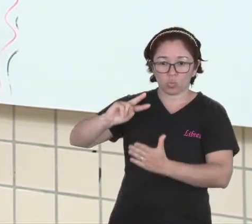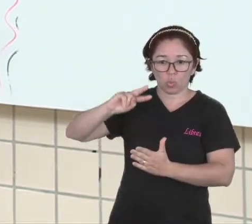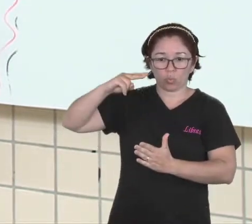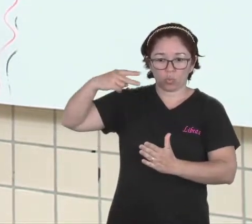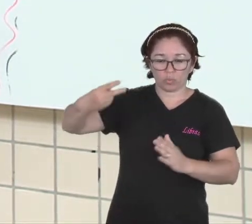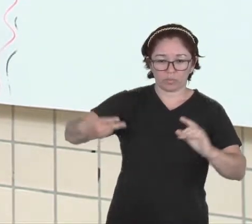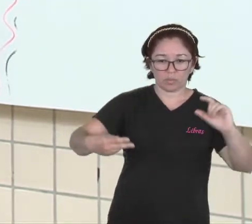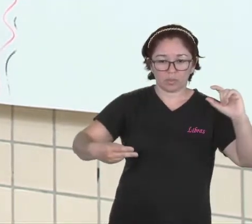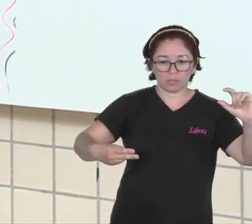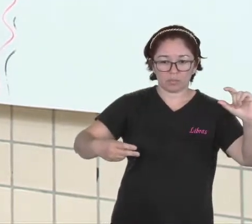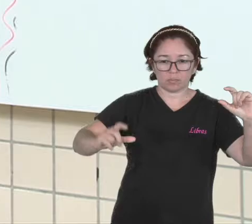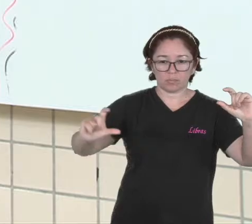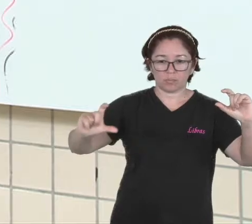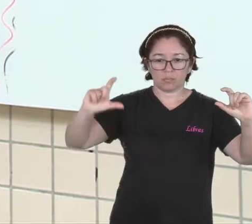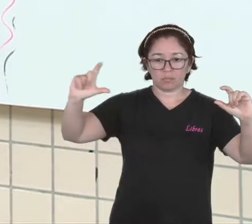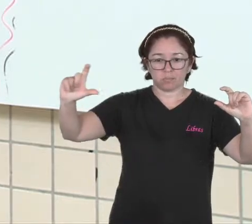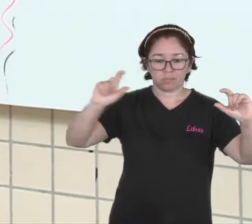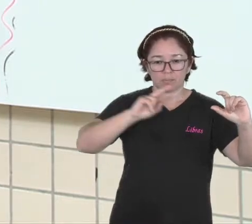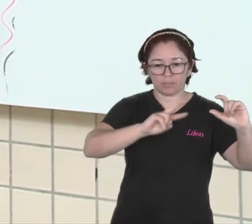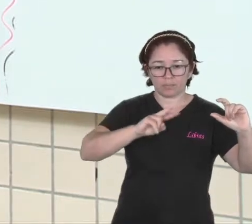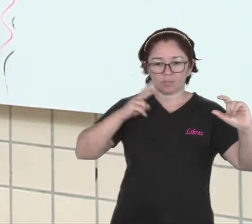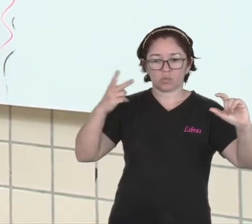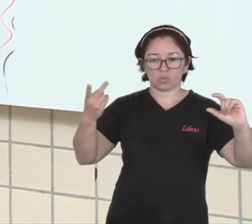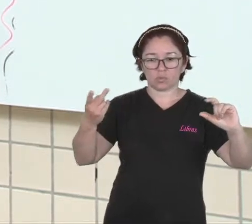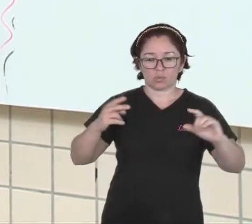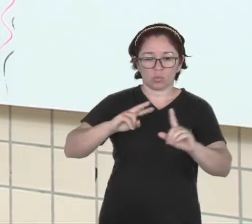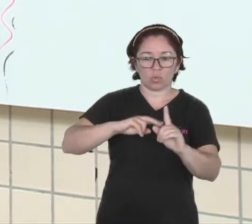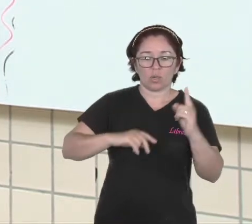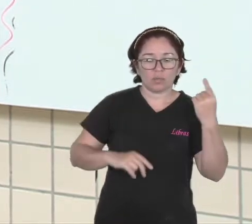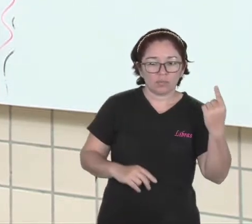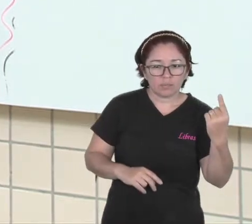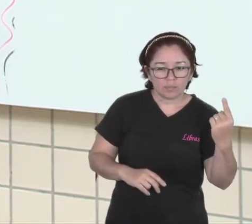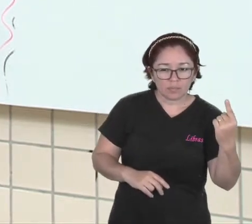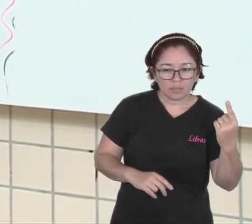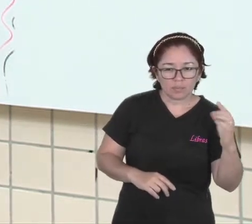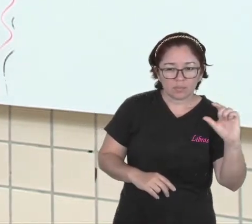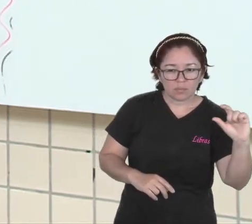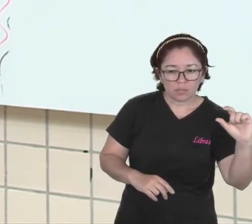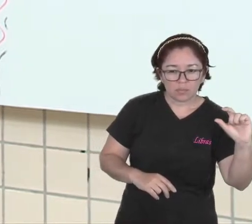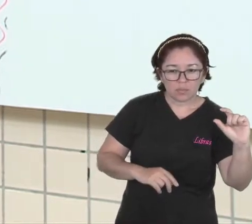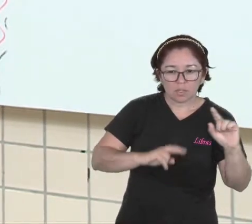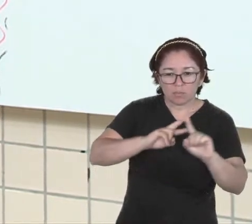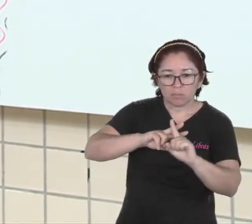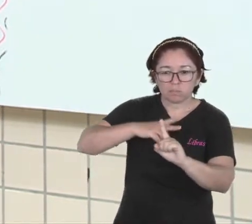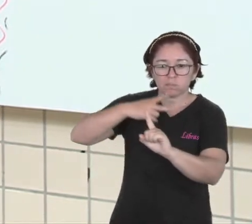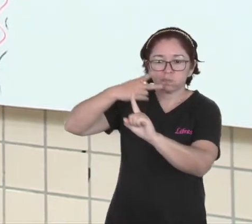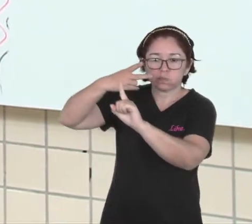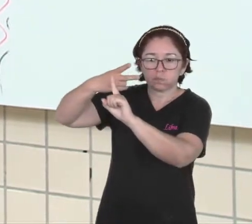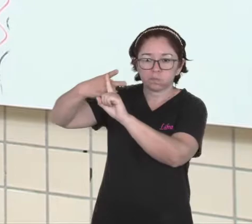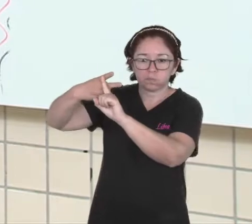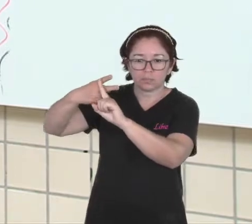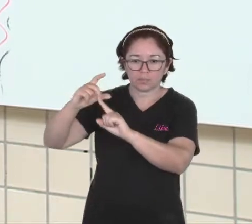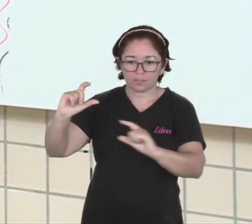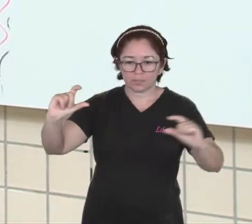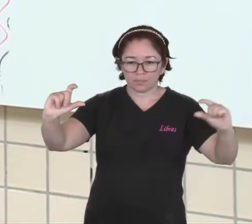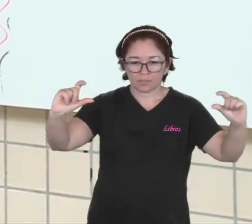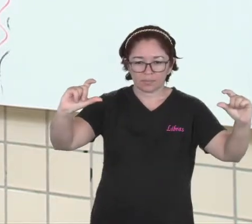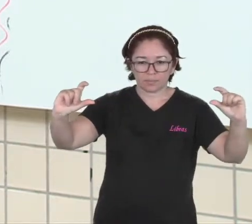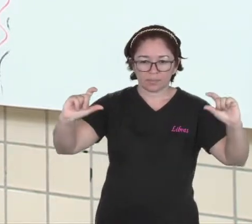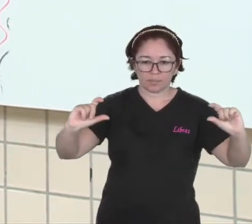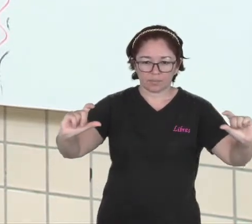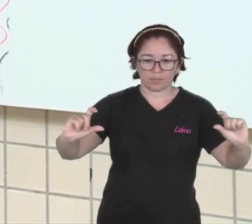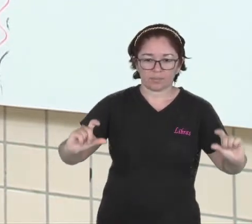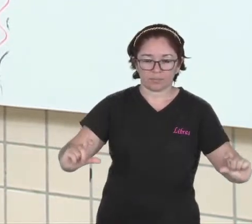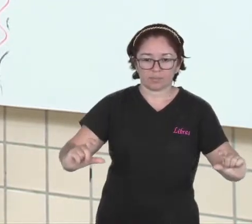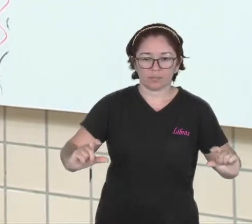e que a operação matemática é sempre multiplicar por 2, por conta da palavra dobro, não é isso? Determine aí o domínio, o